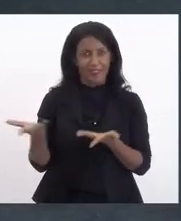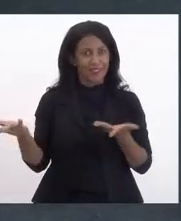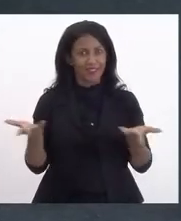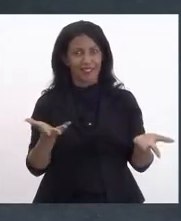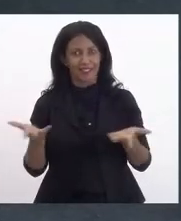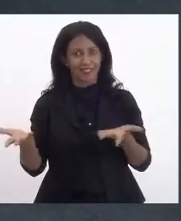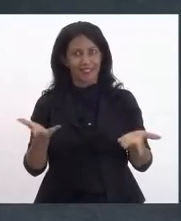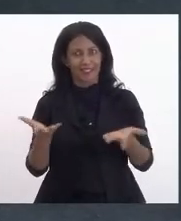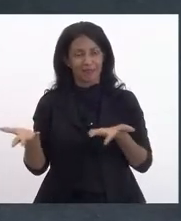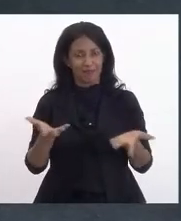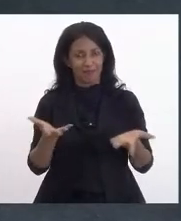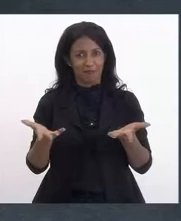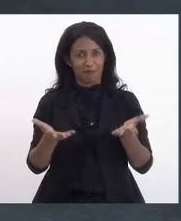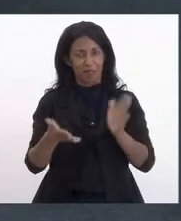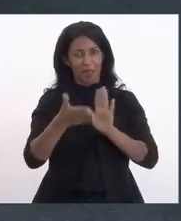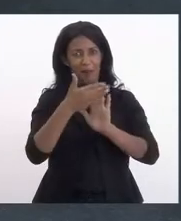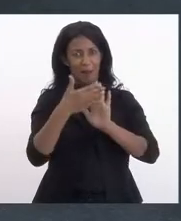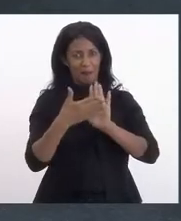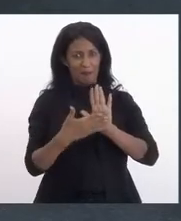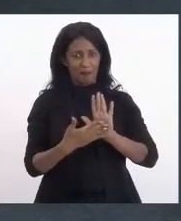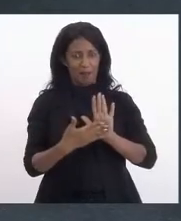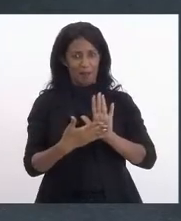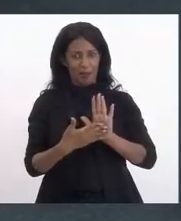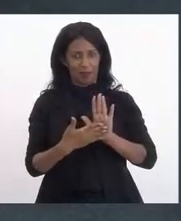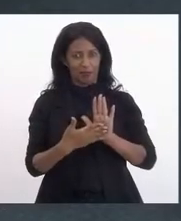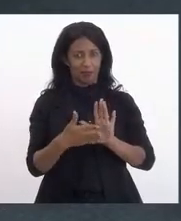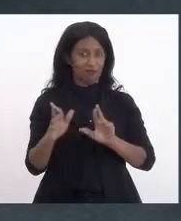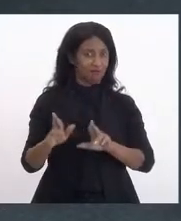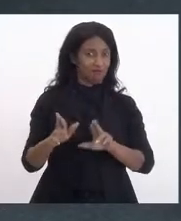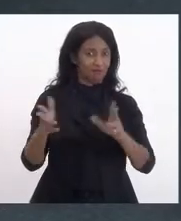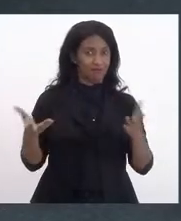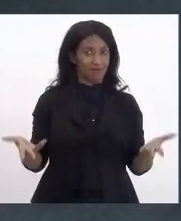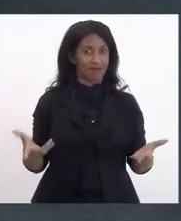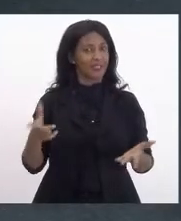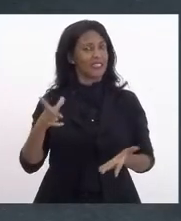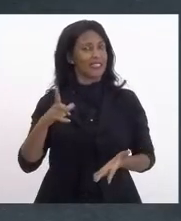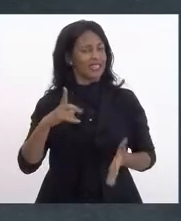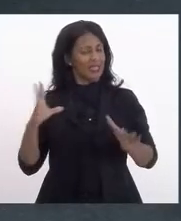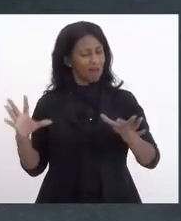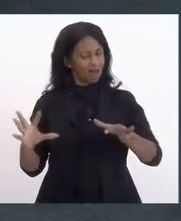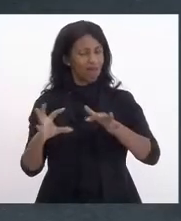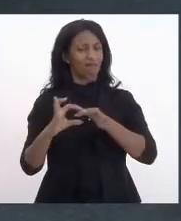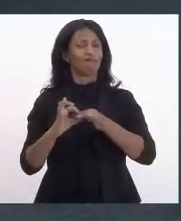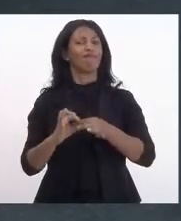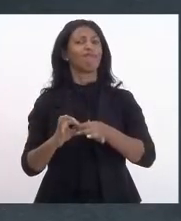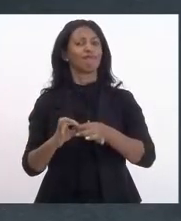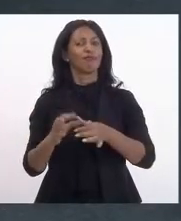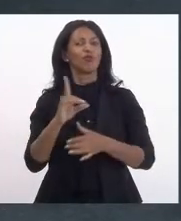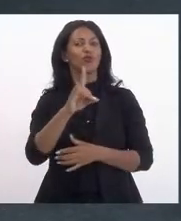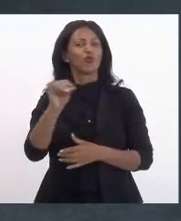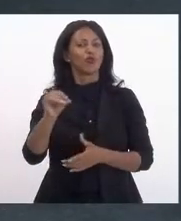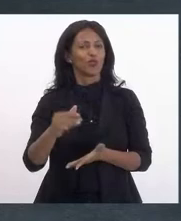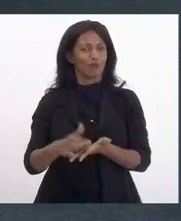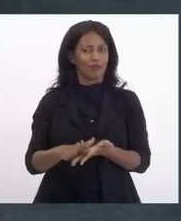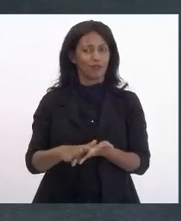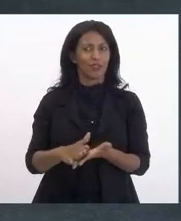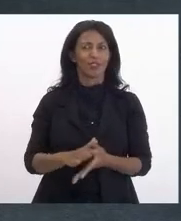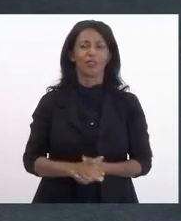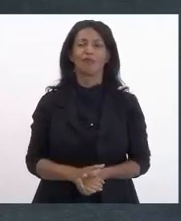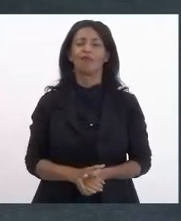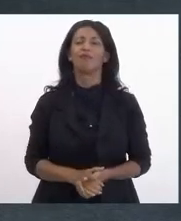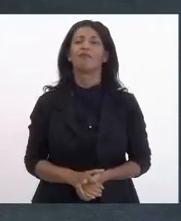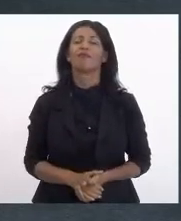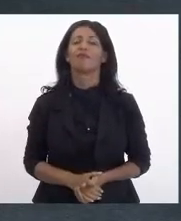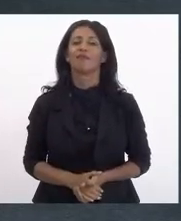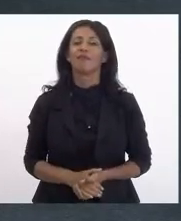feito, a pauta foi feita aleatoriamente, tem uma sincronicidade no dia do samba. E